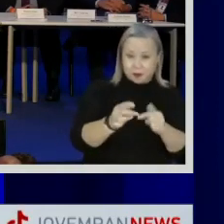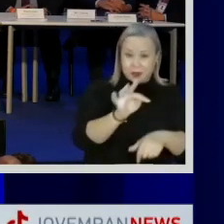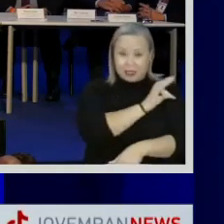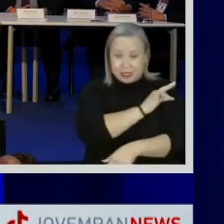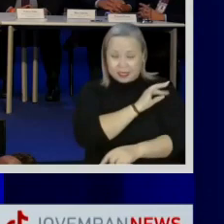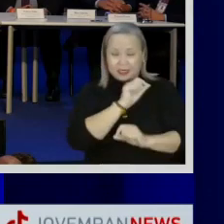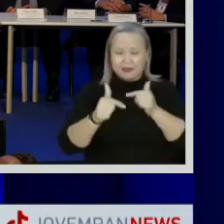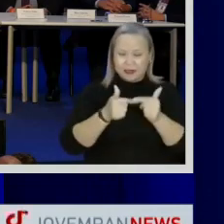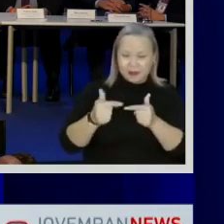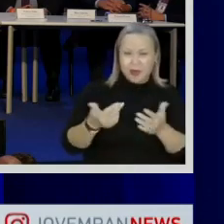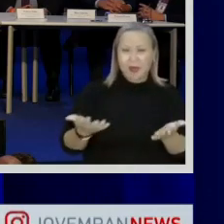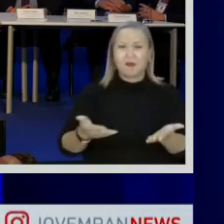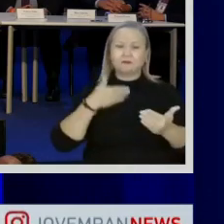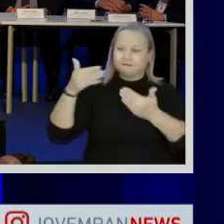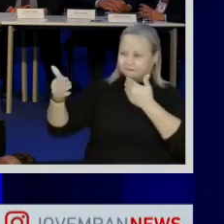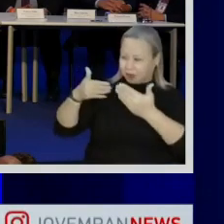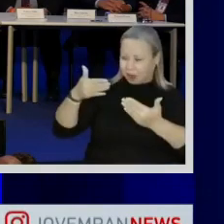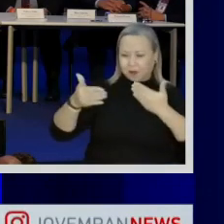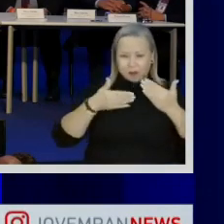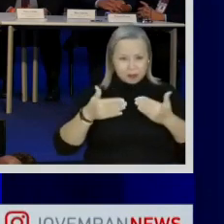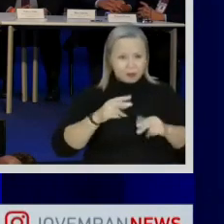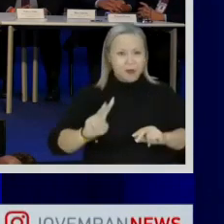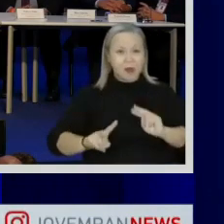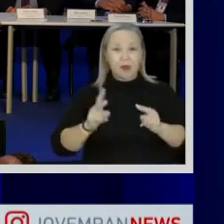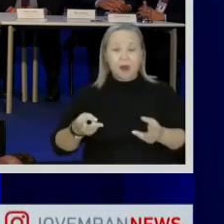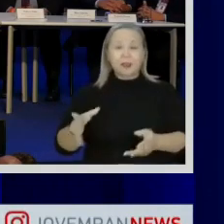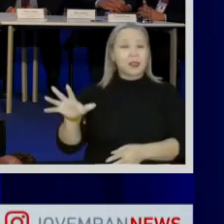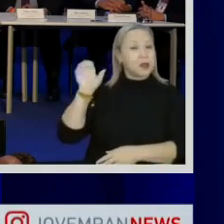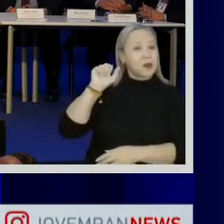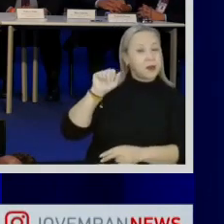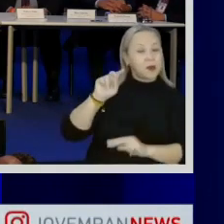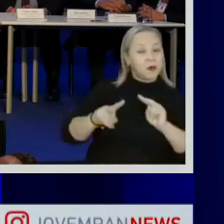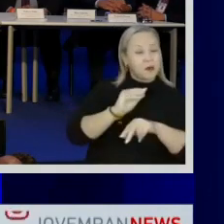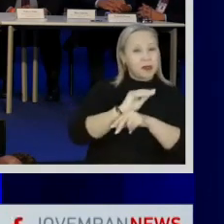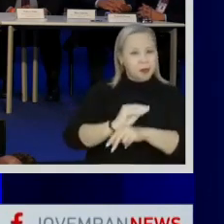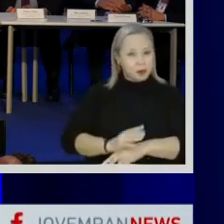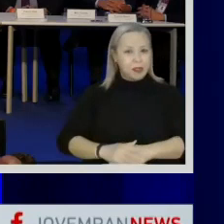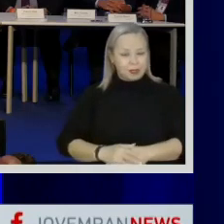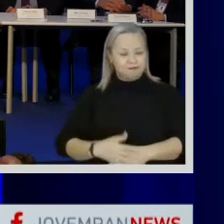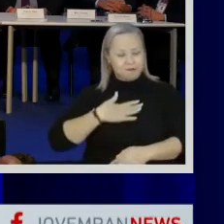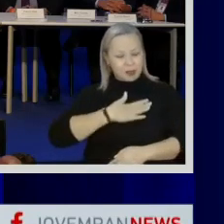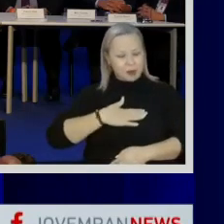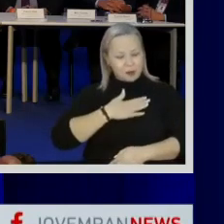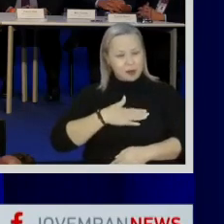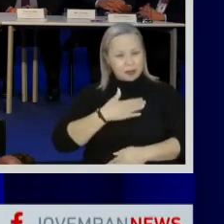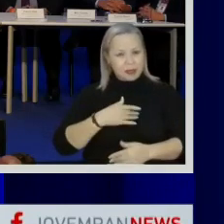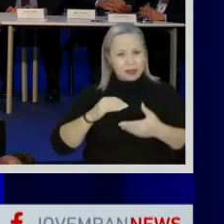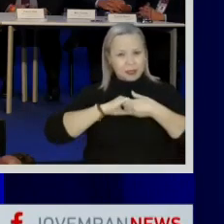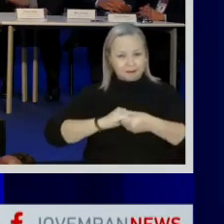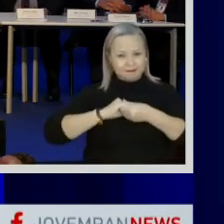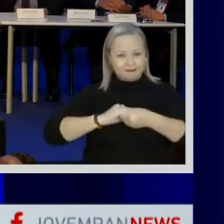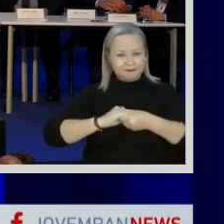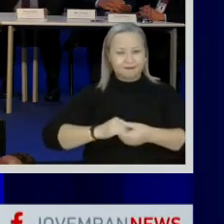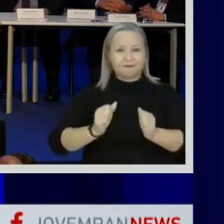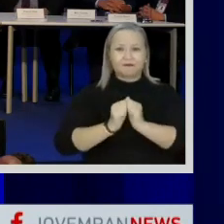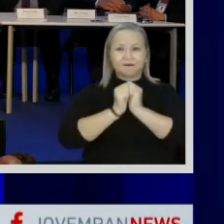sobre militância, eu quero, vamos desmembrar a palavra democracia aqui. Nelson Kobayashi,